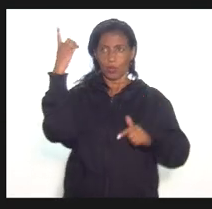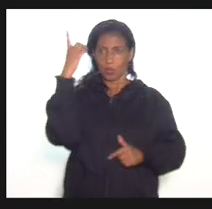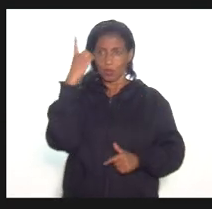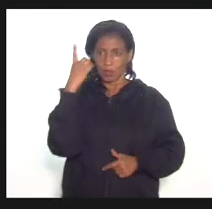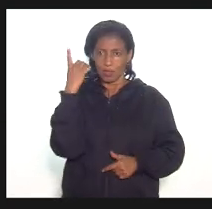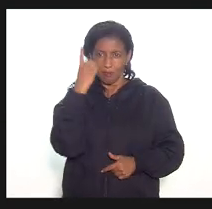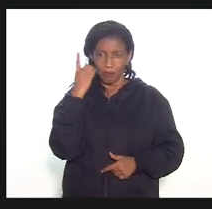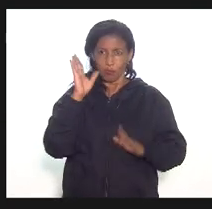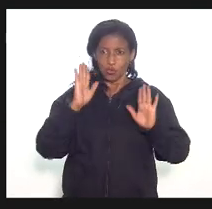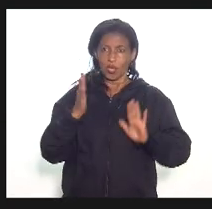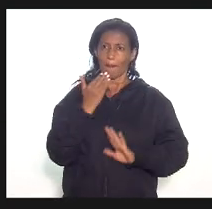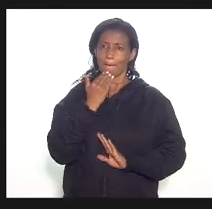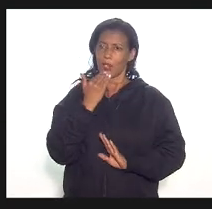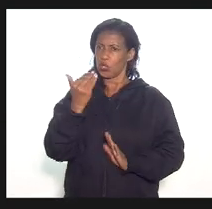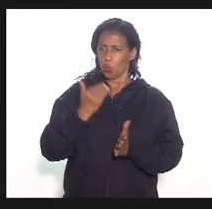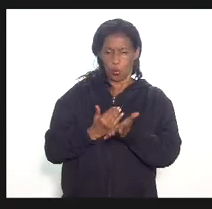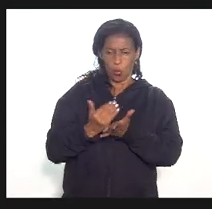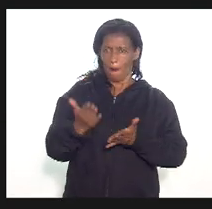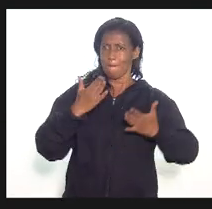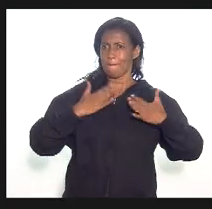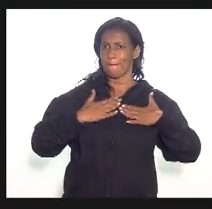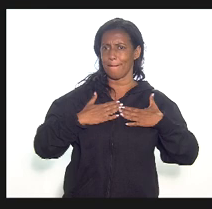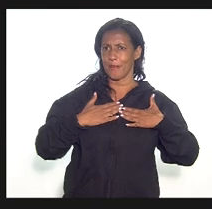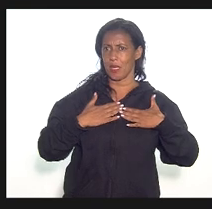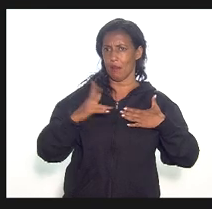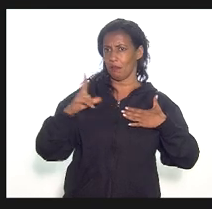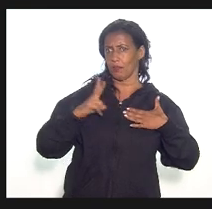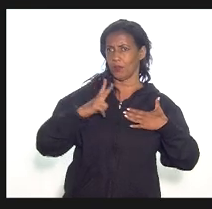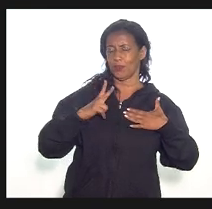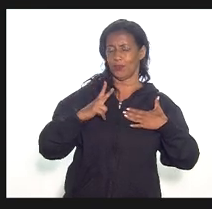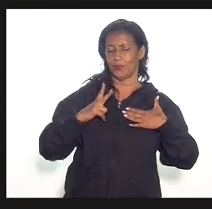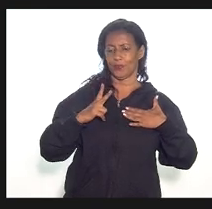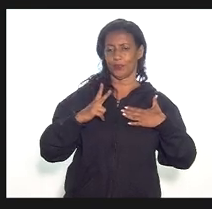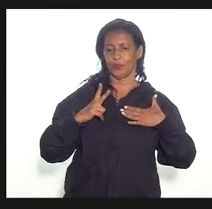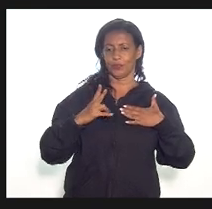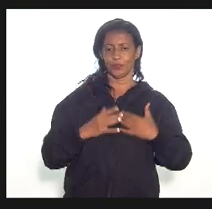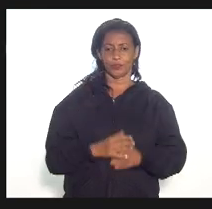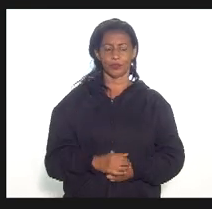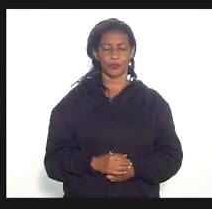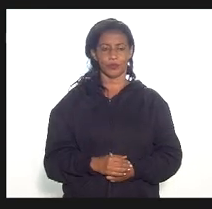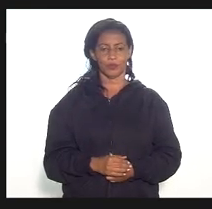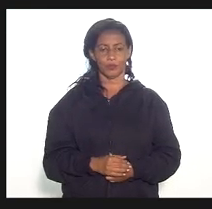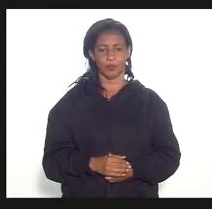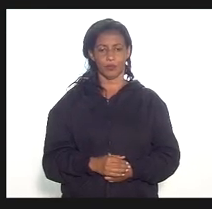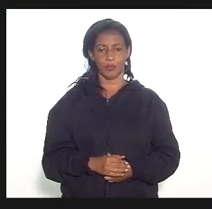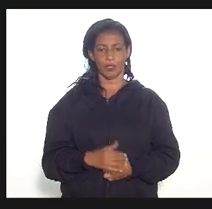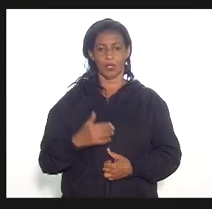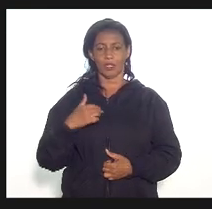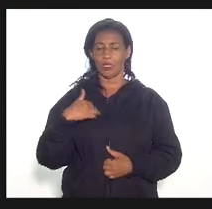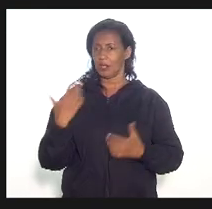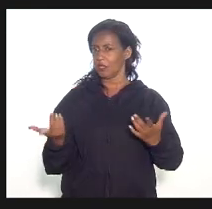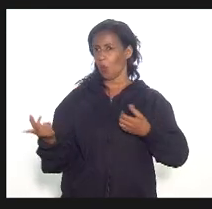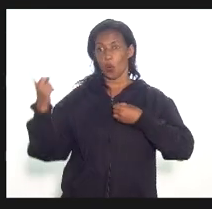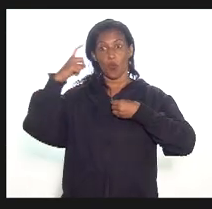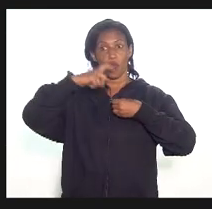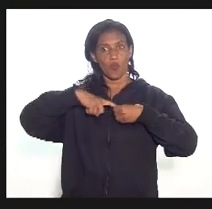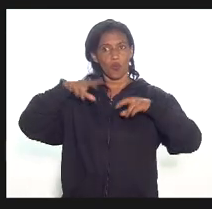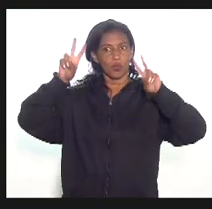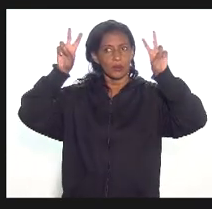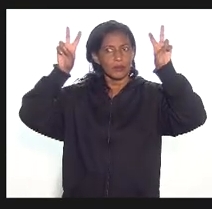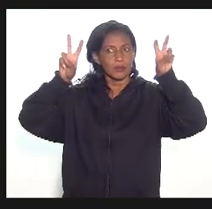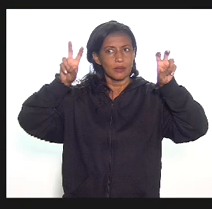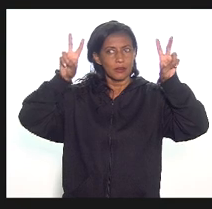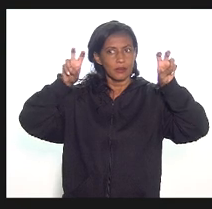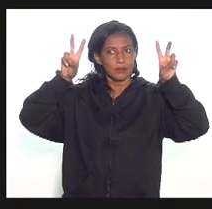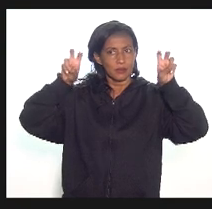não é uma iniciativa somente minha então não irei voltar a esse tema então é uma